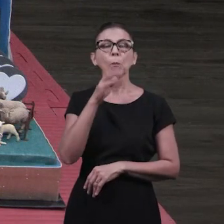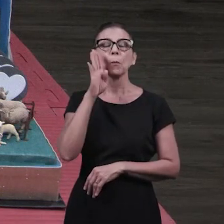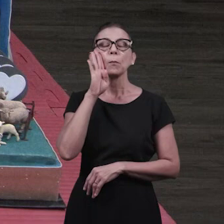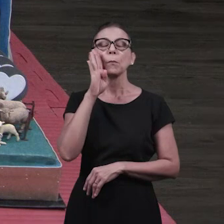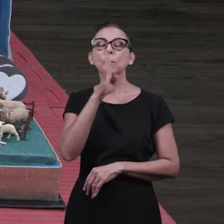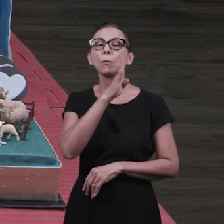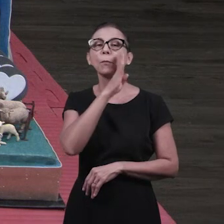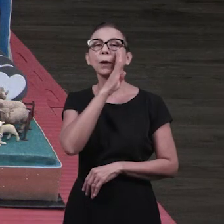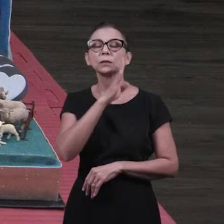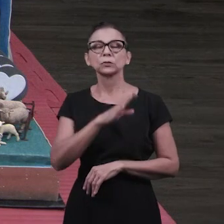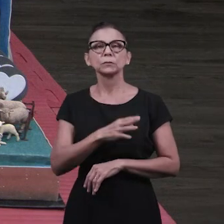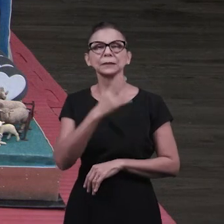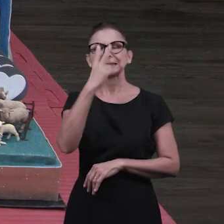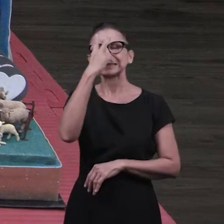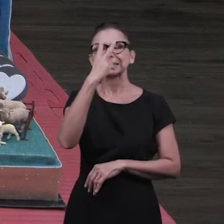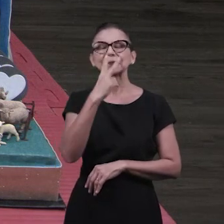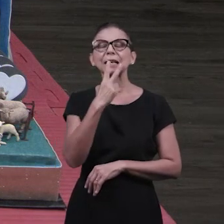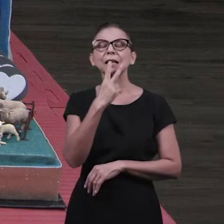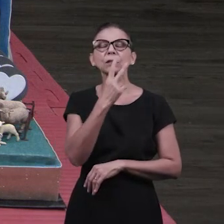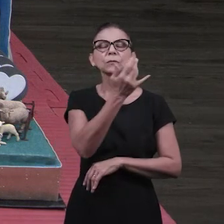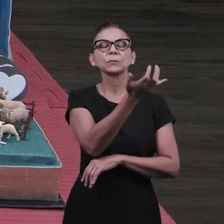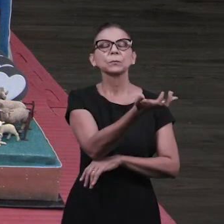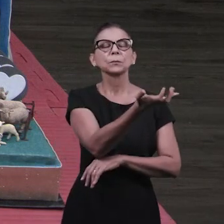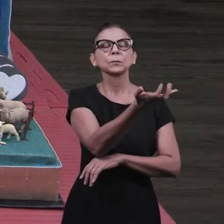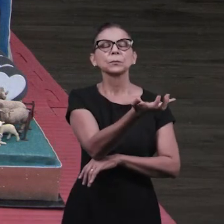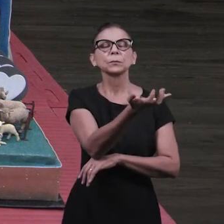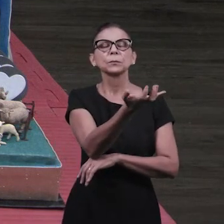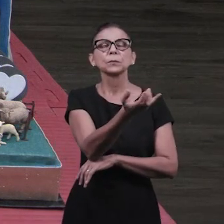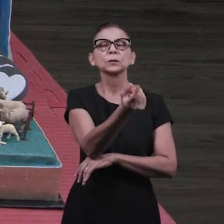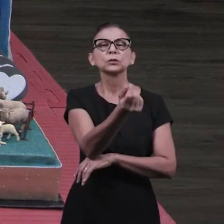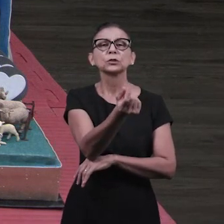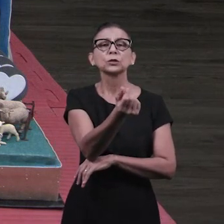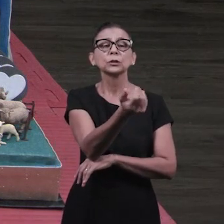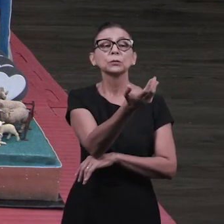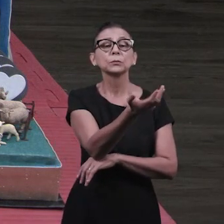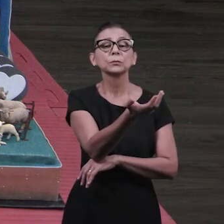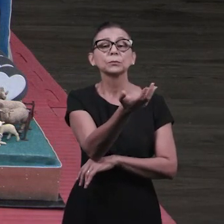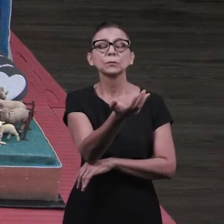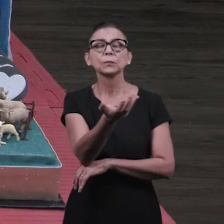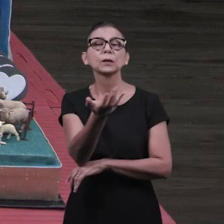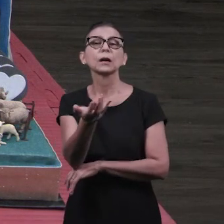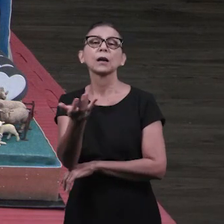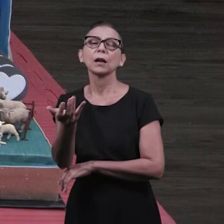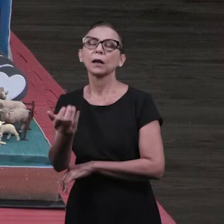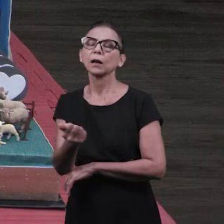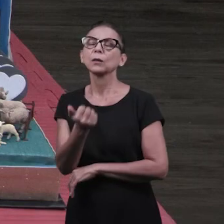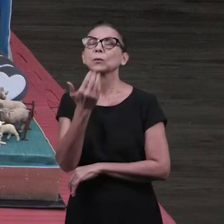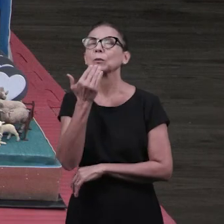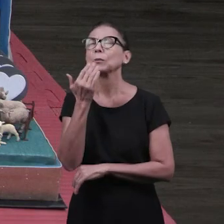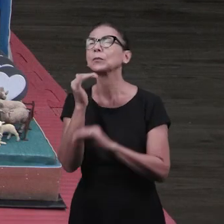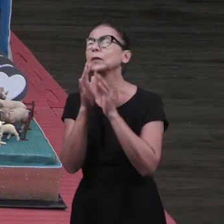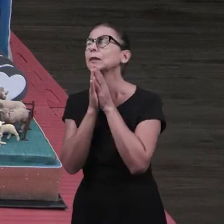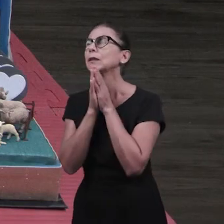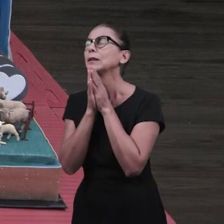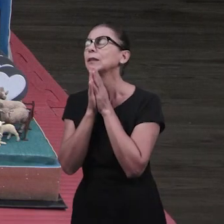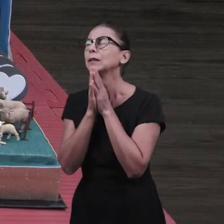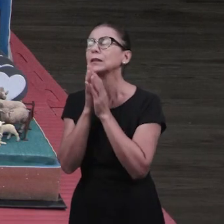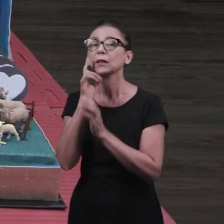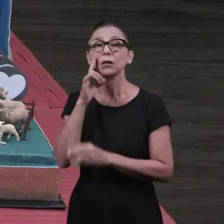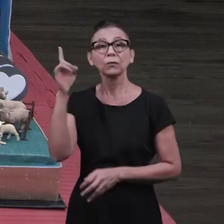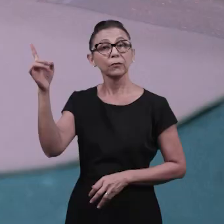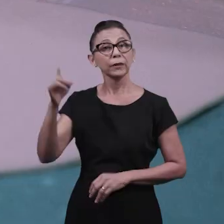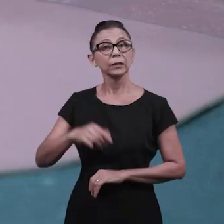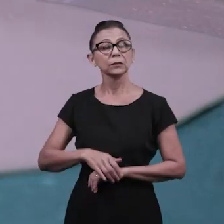ali, crianças? Estava pedindo esmolas, pedindo dinheiro, comida,